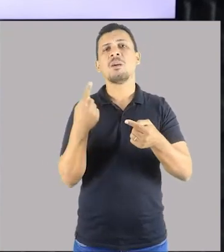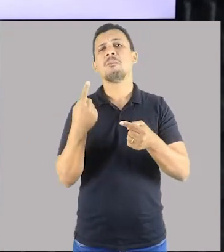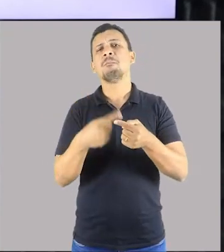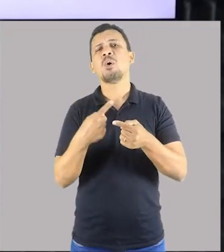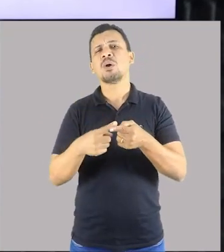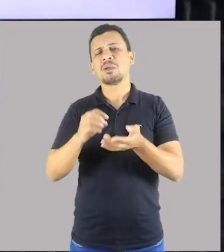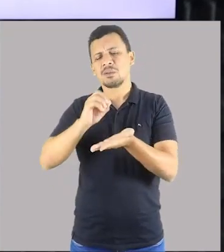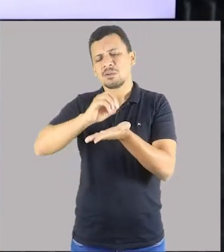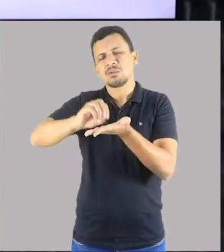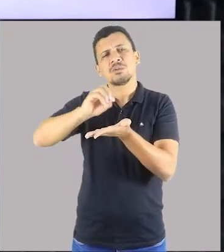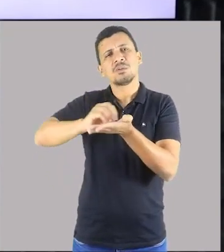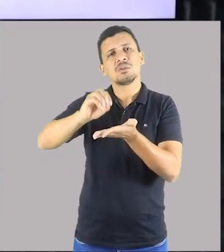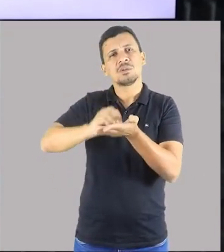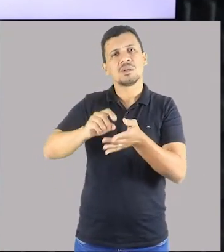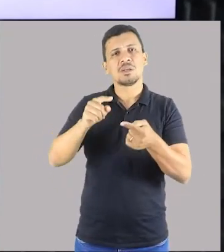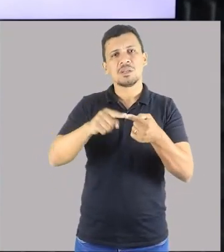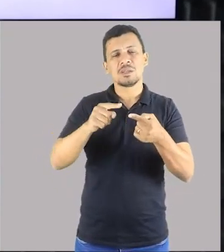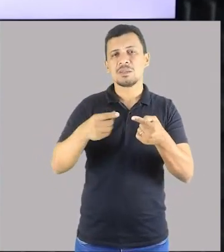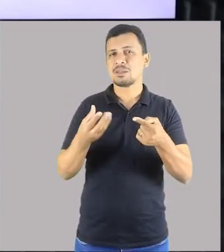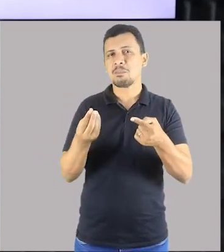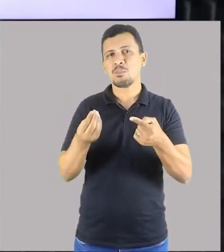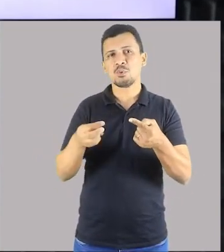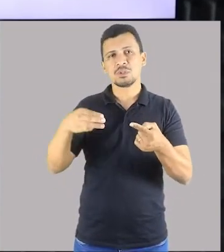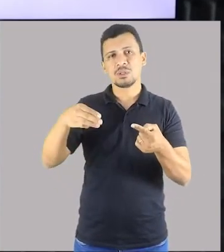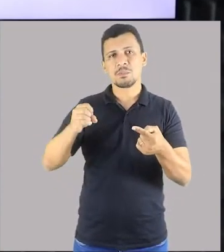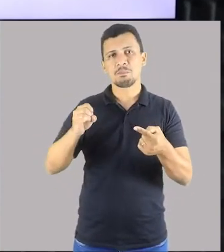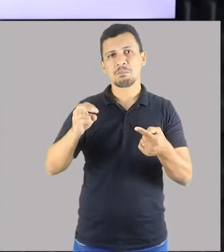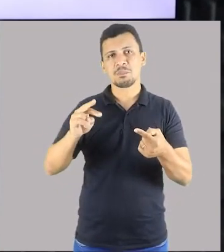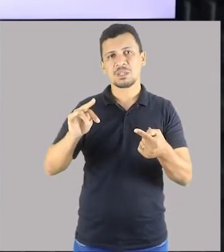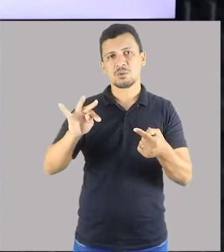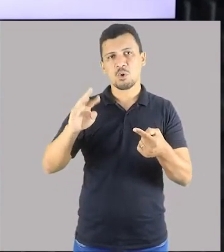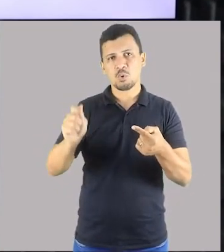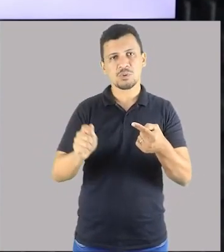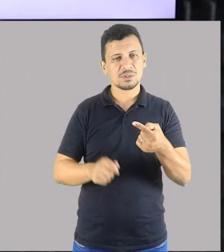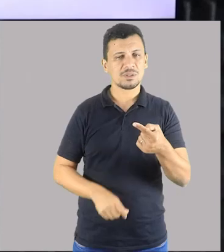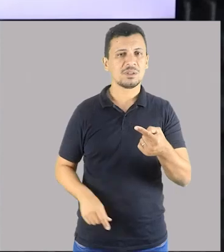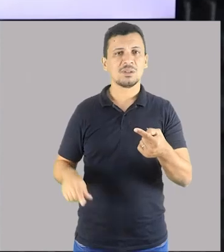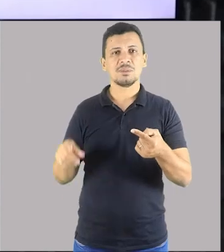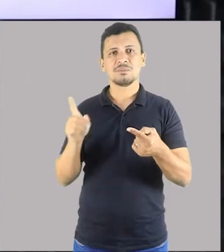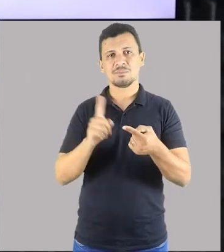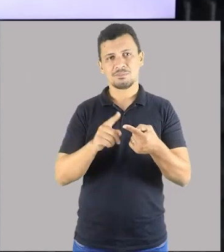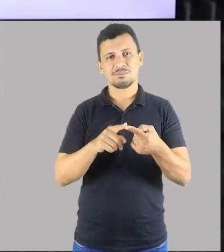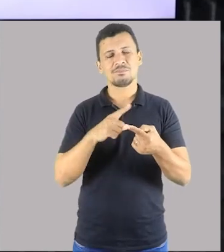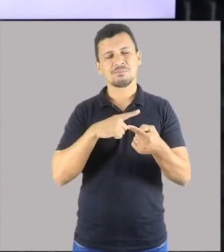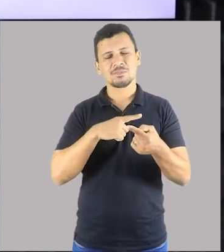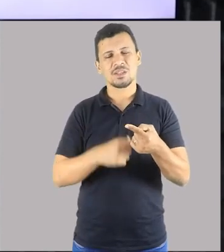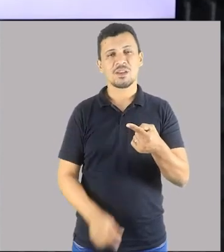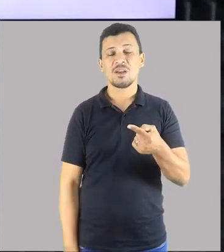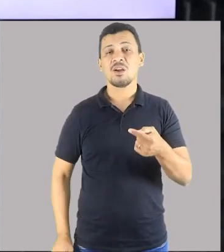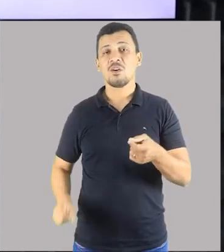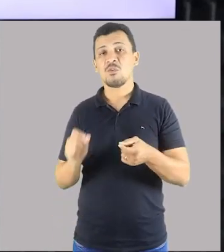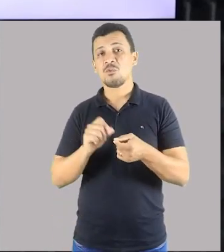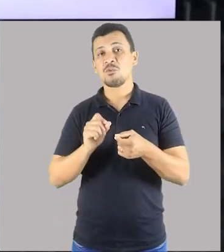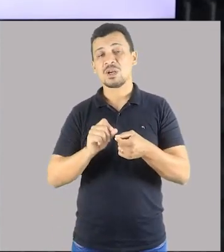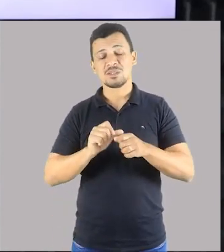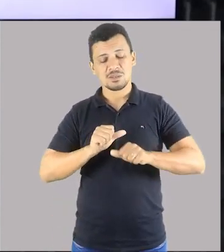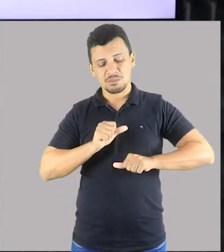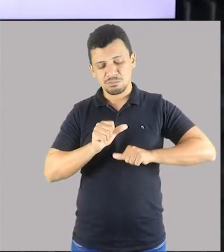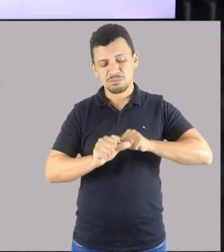porque ela tem mais mitocôndrias, ela tem mais enzimas oxidativas que fazem esse